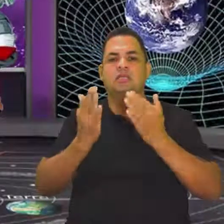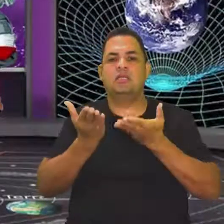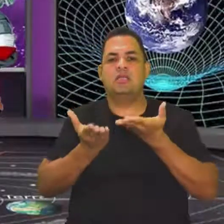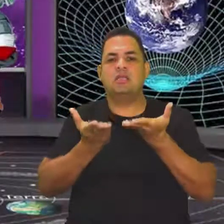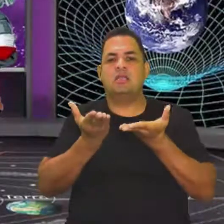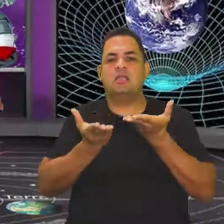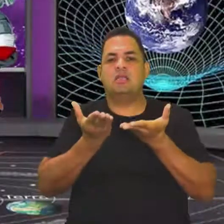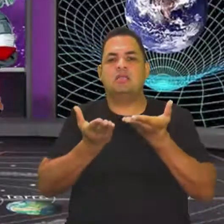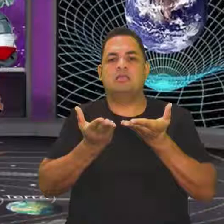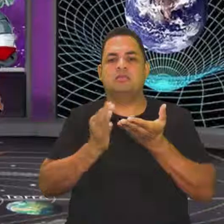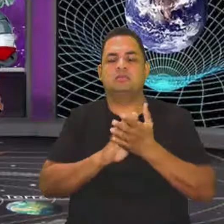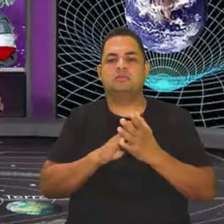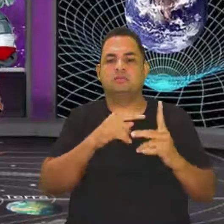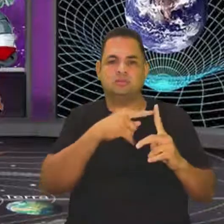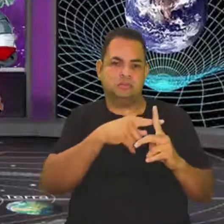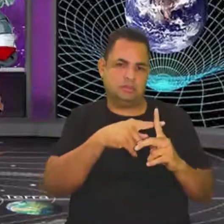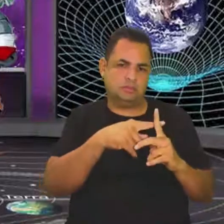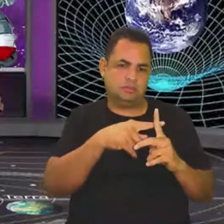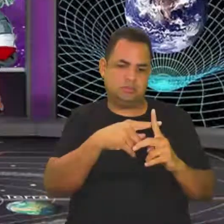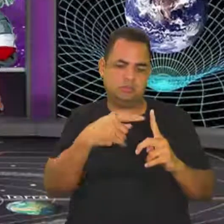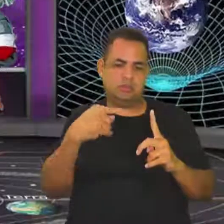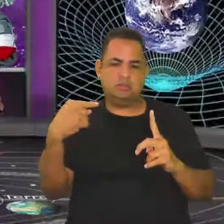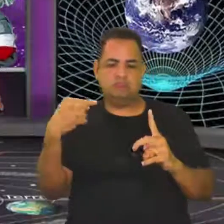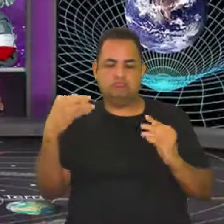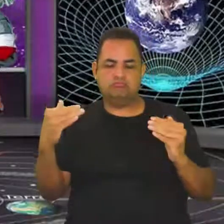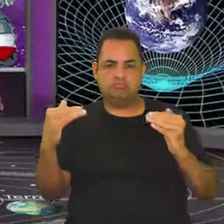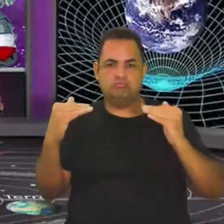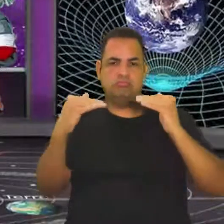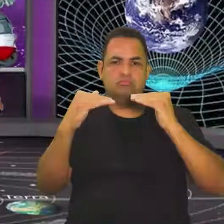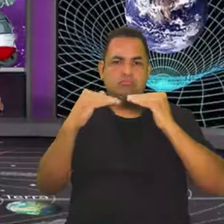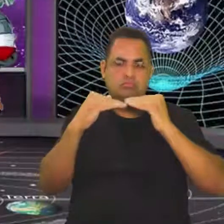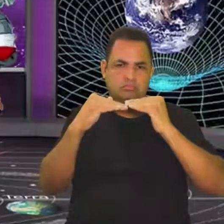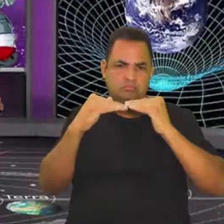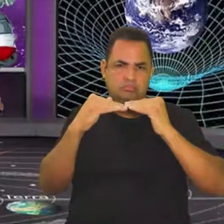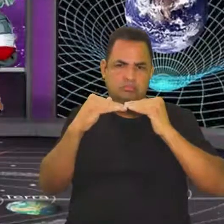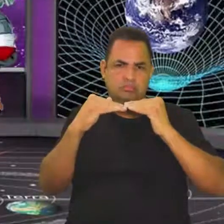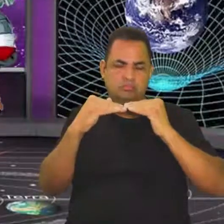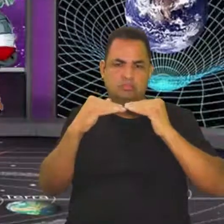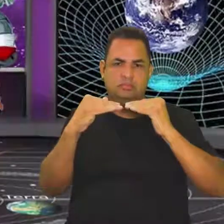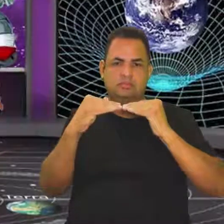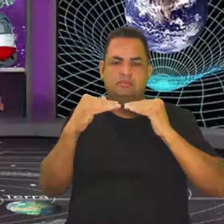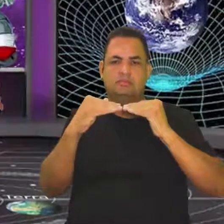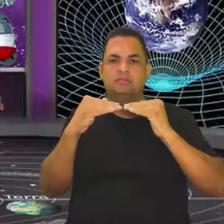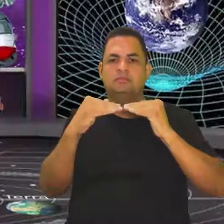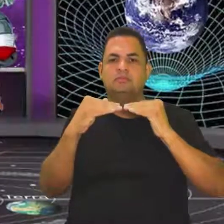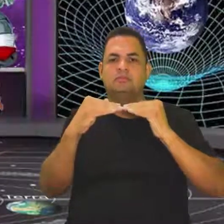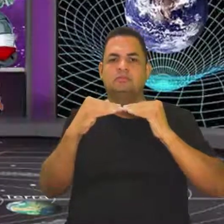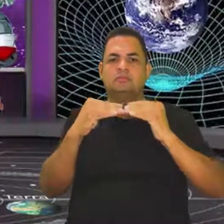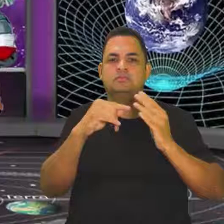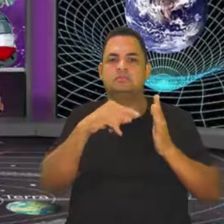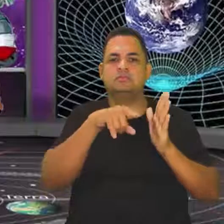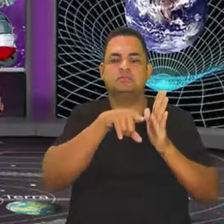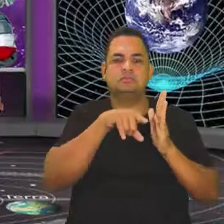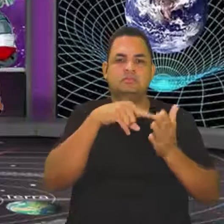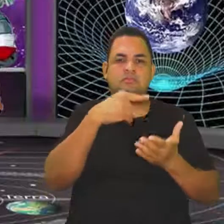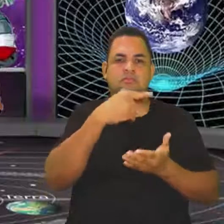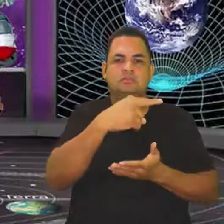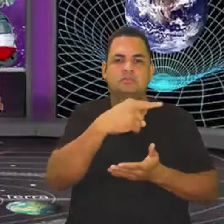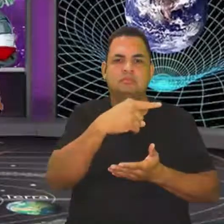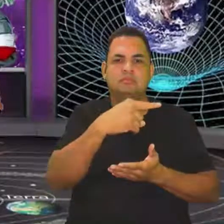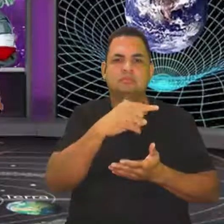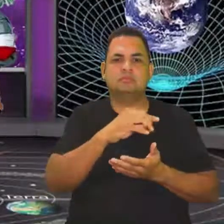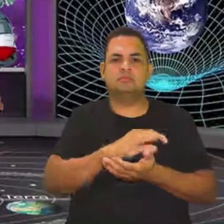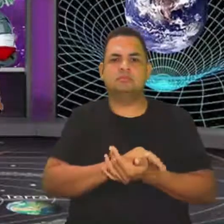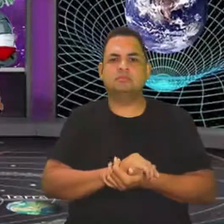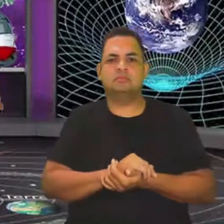equilibrar? Uma carga positiva cancela uma negativa. Um corpo que está com maior potencial, com menos elétrons, o que ele